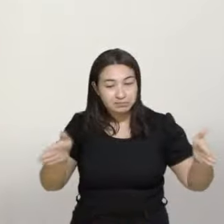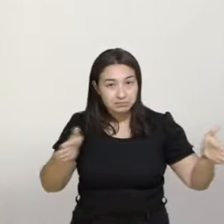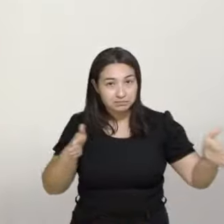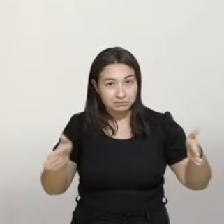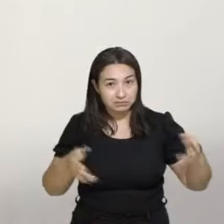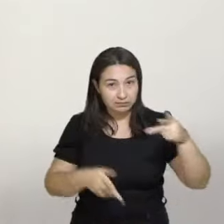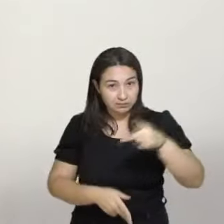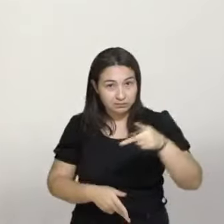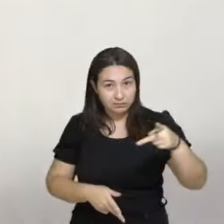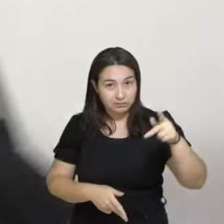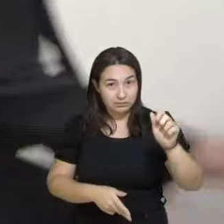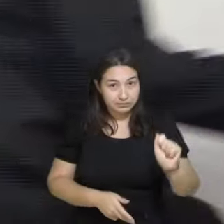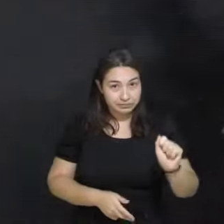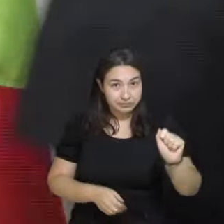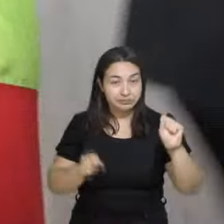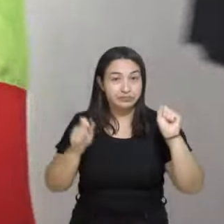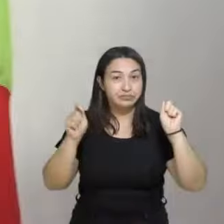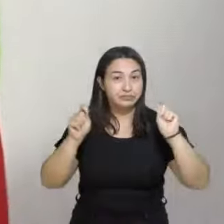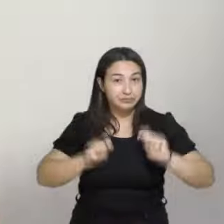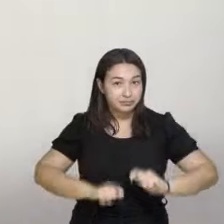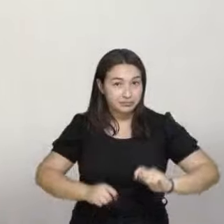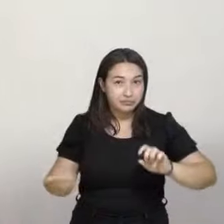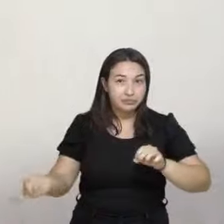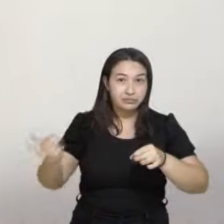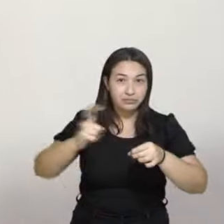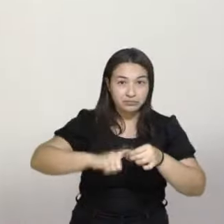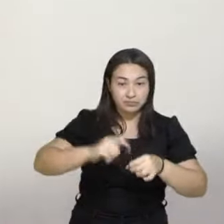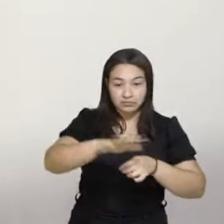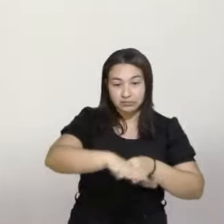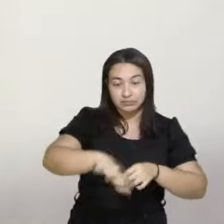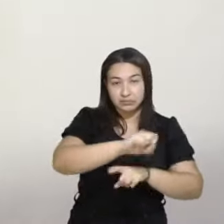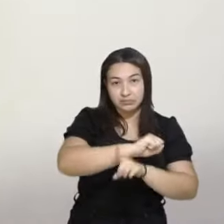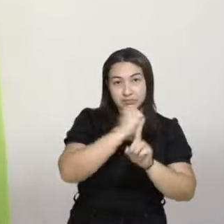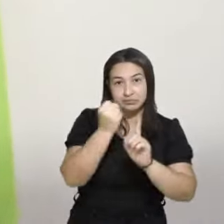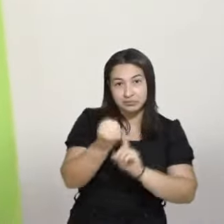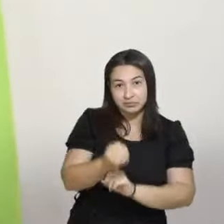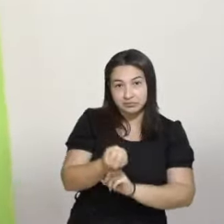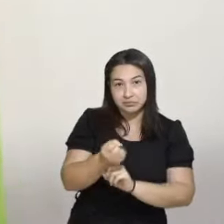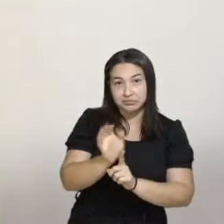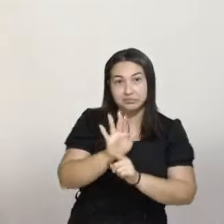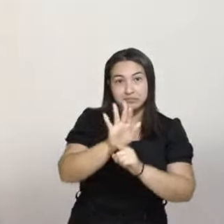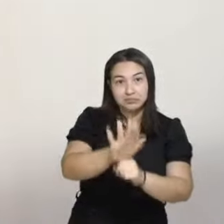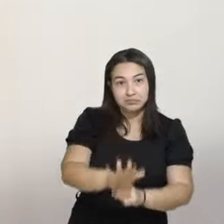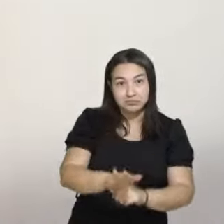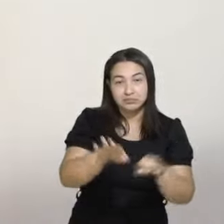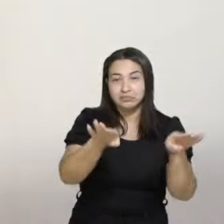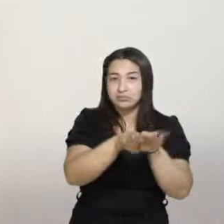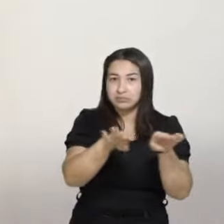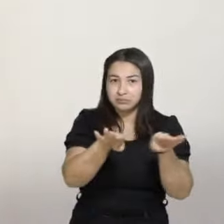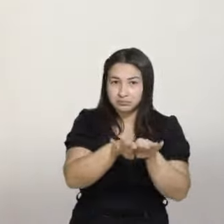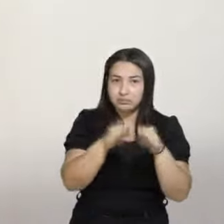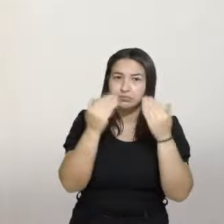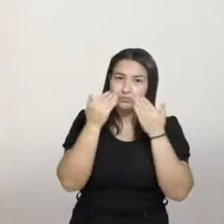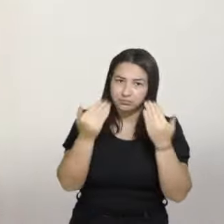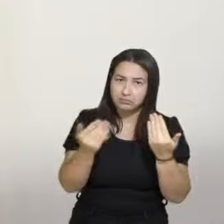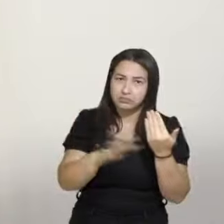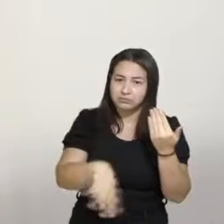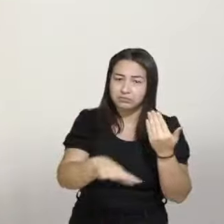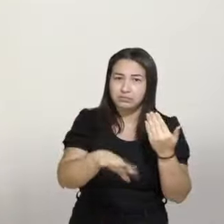PPA tivesse um retorno quantitativo e qualitativo demonstrado